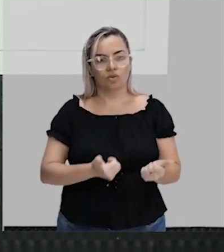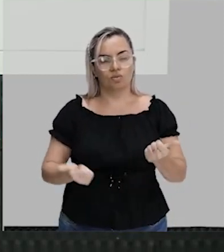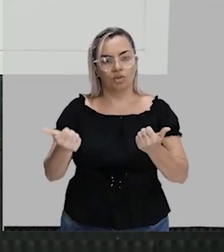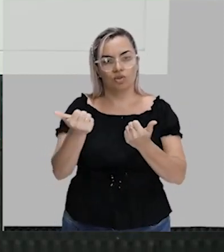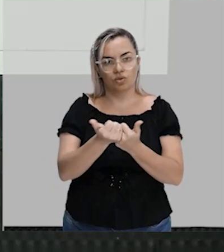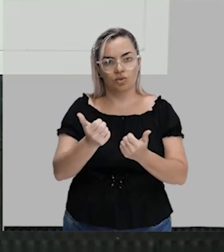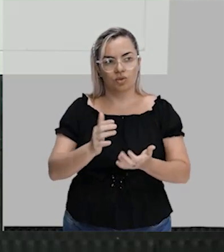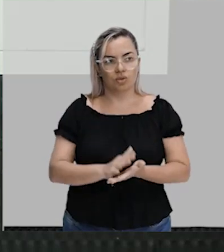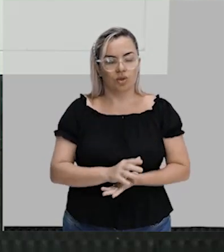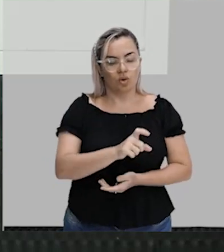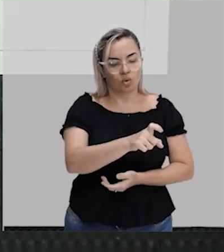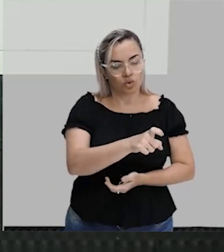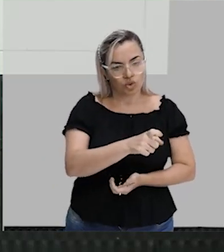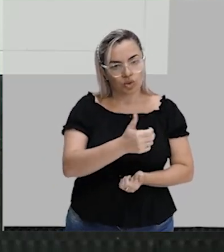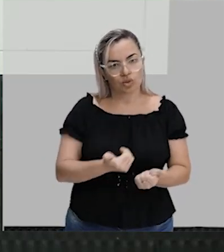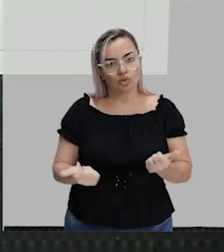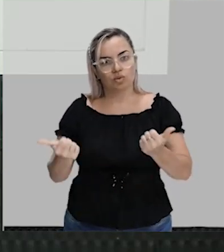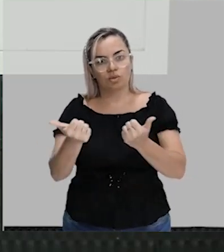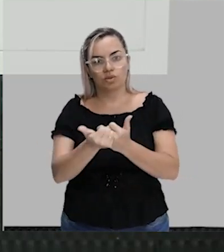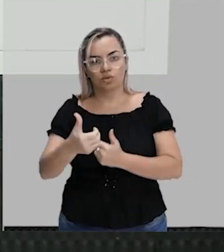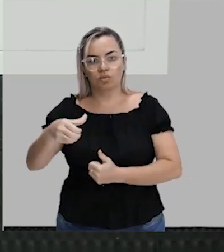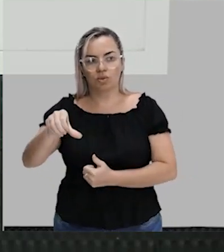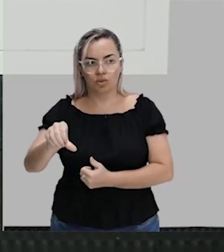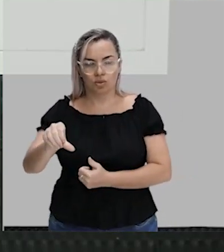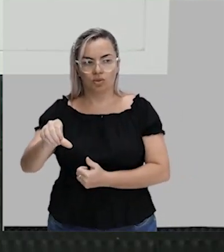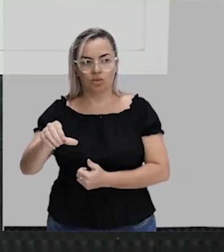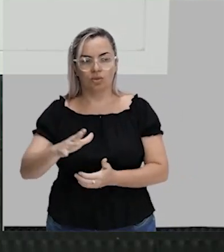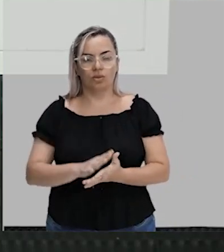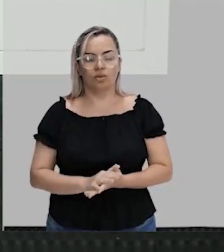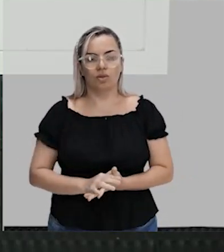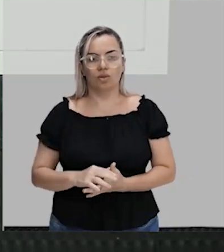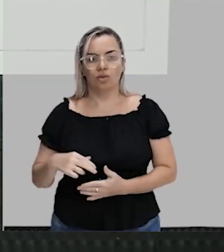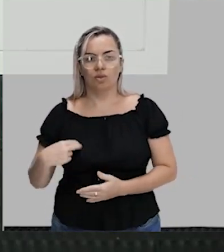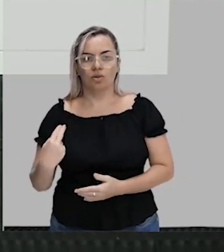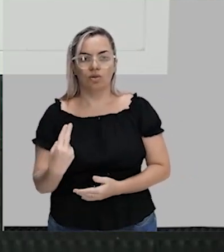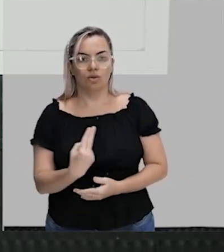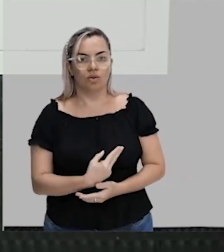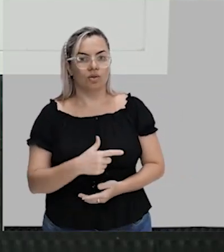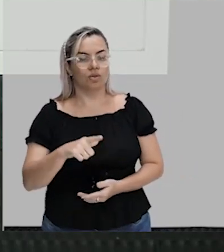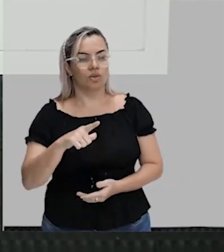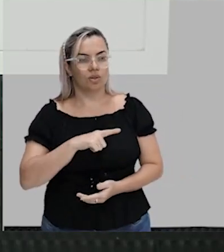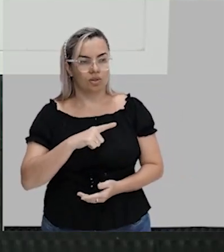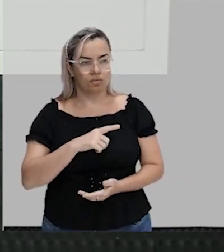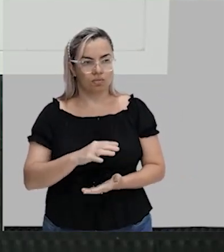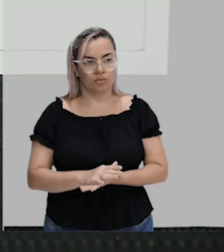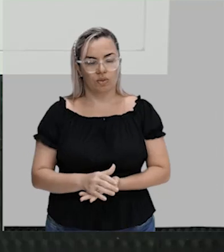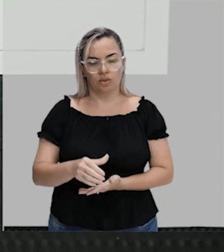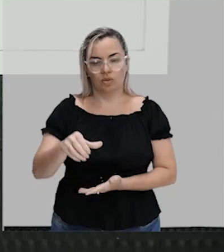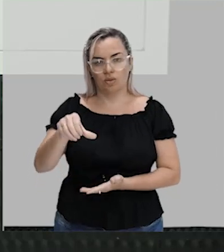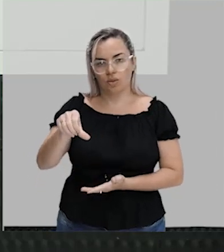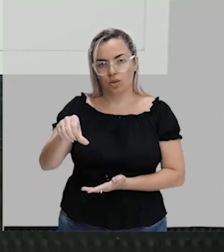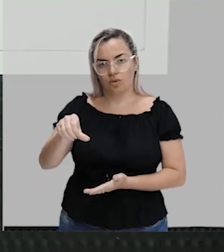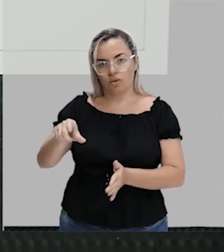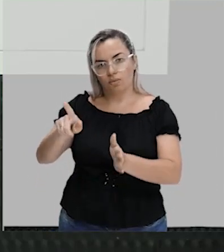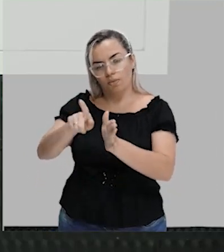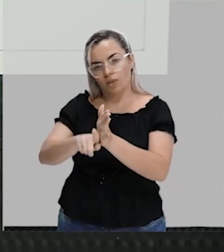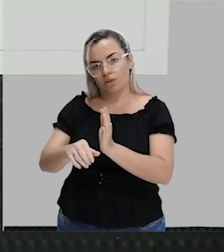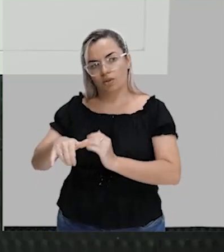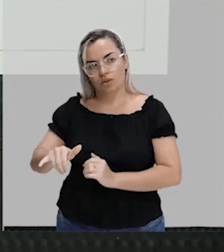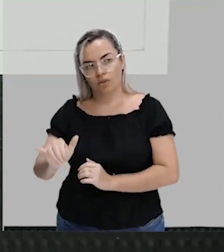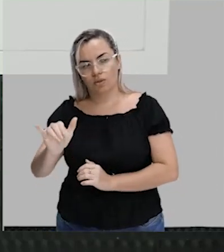x não vale nove já encontrou o valor de física nova então nós temos aqui que 9 menos y